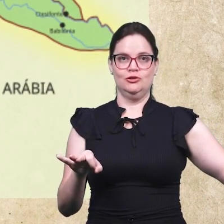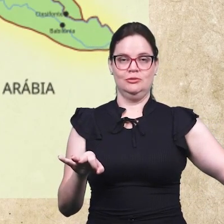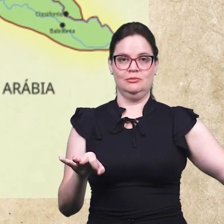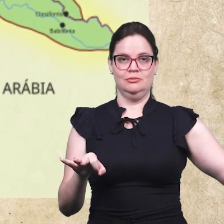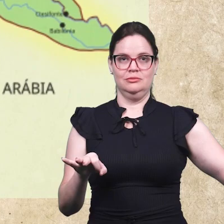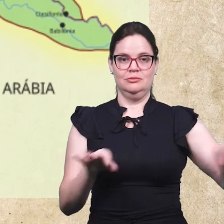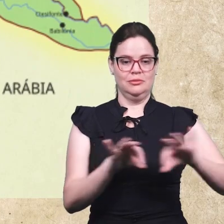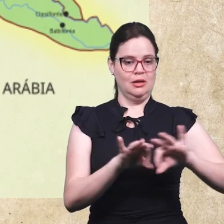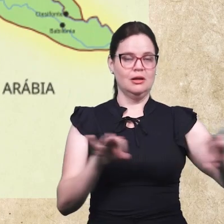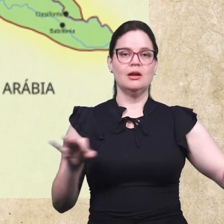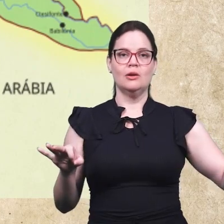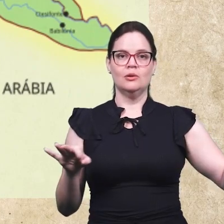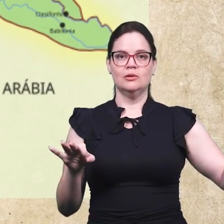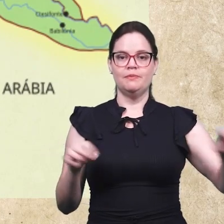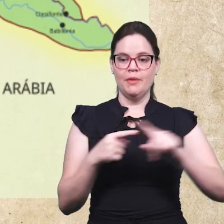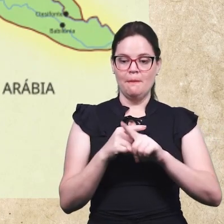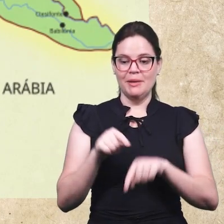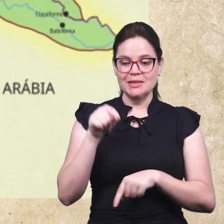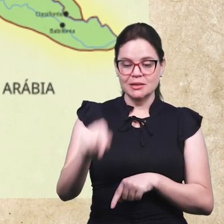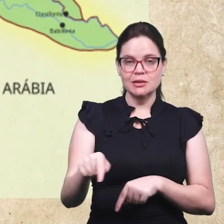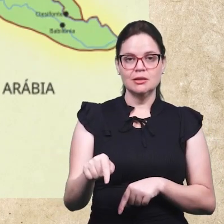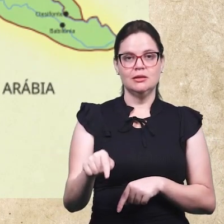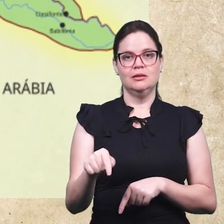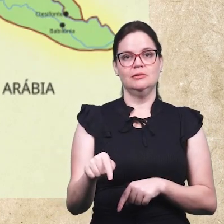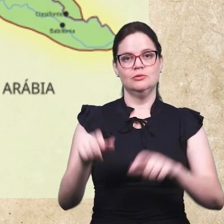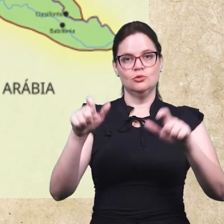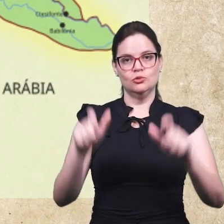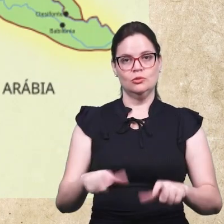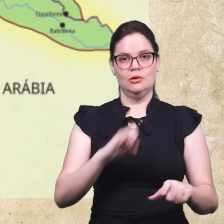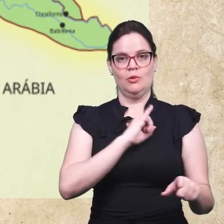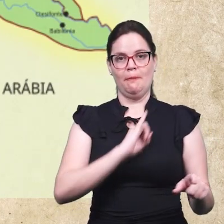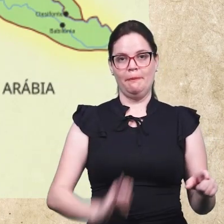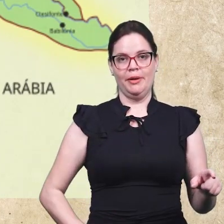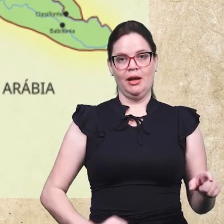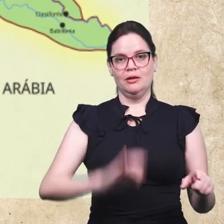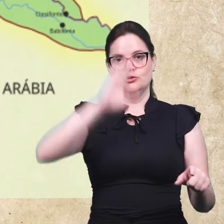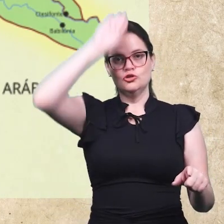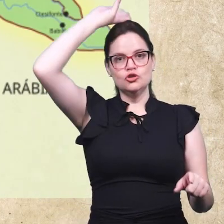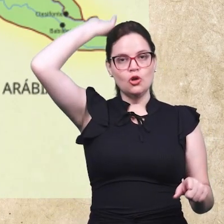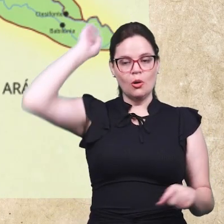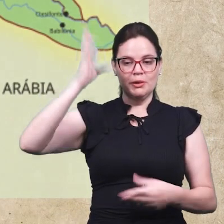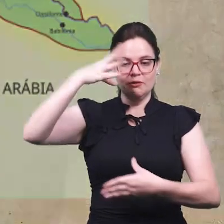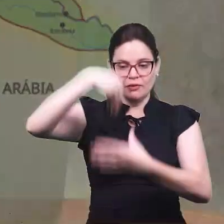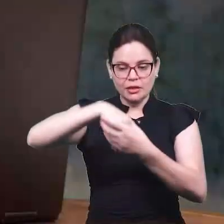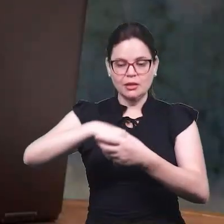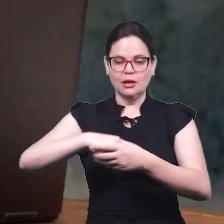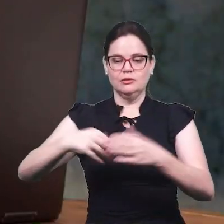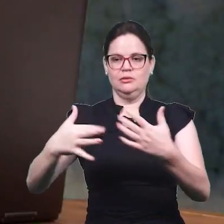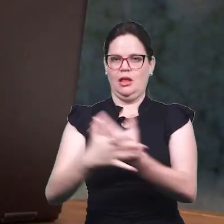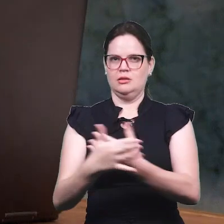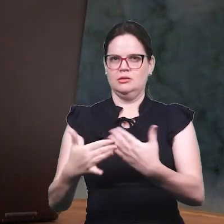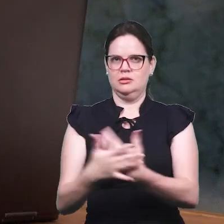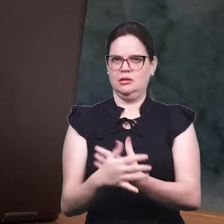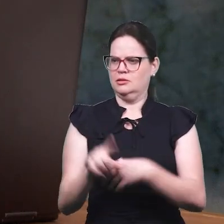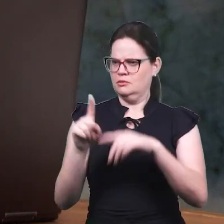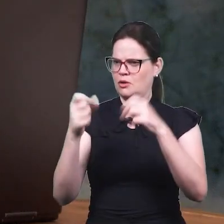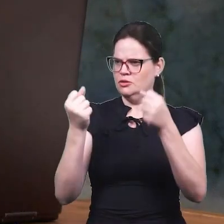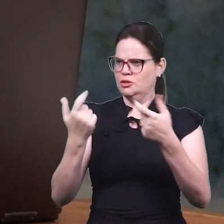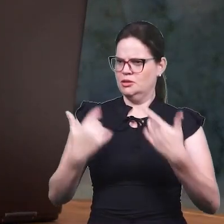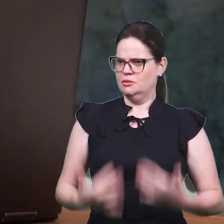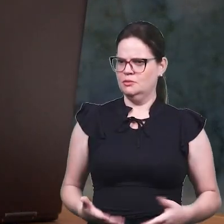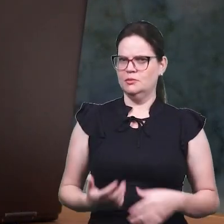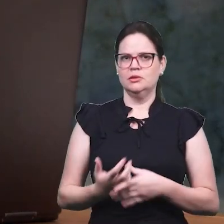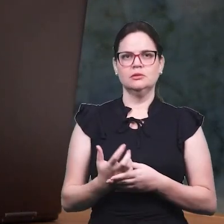o centro do governo de Roma, do Império Romano, estava na cidade de Roma. Pode dizer alguma